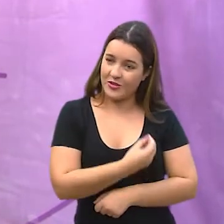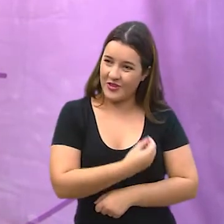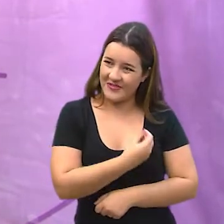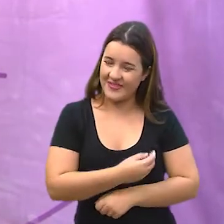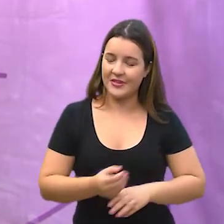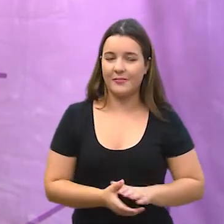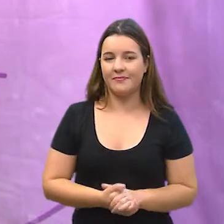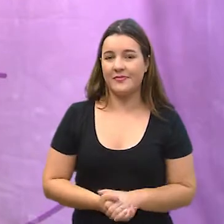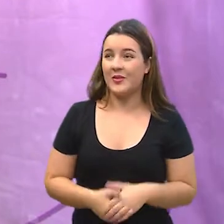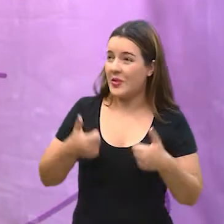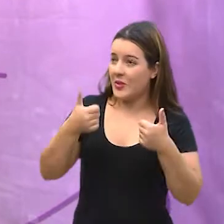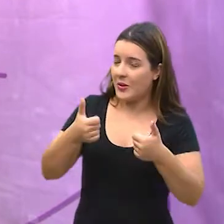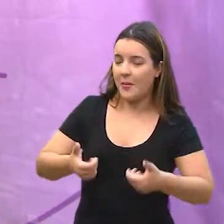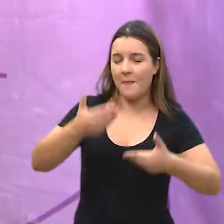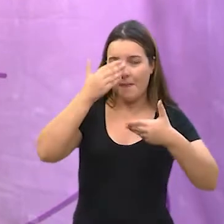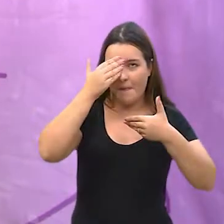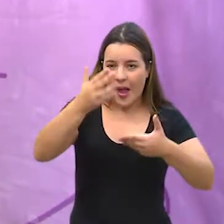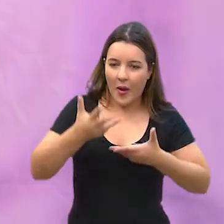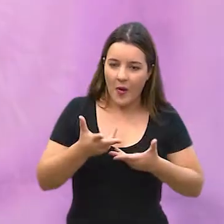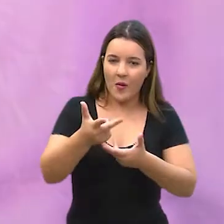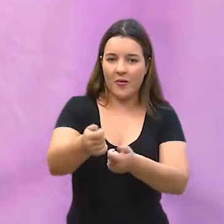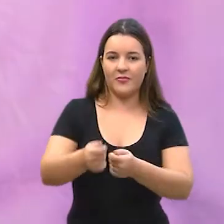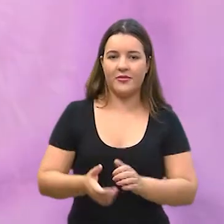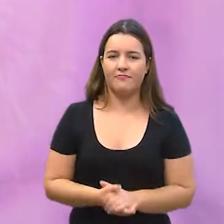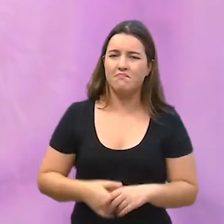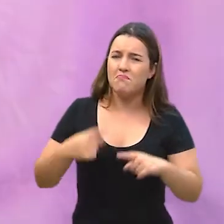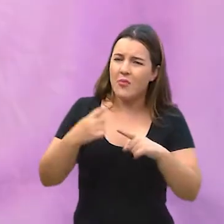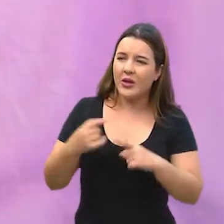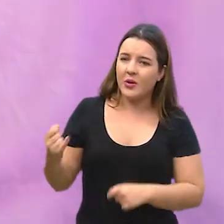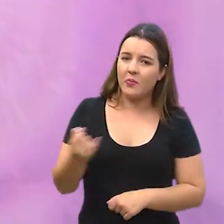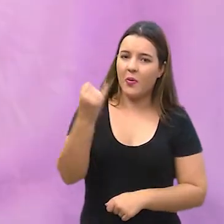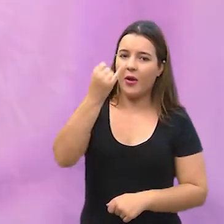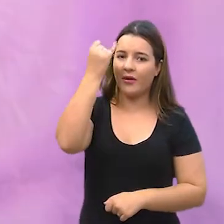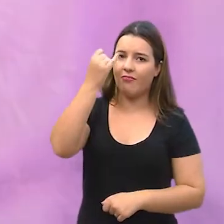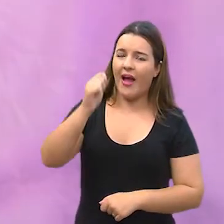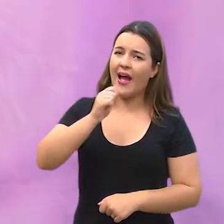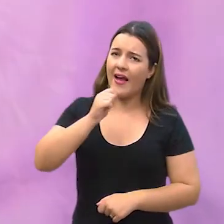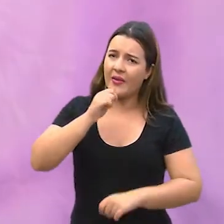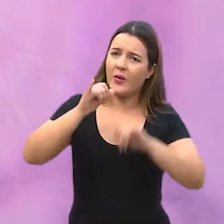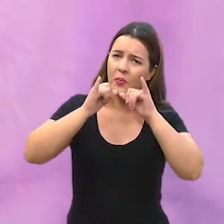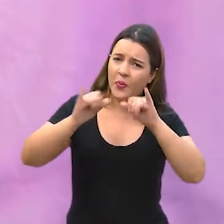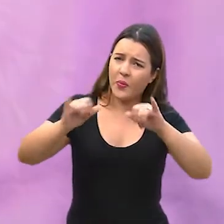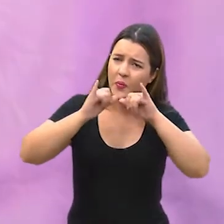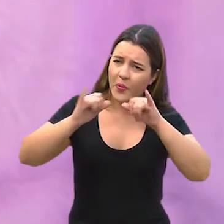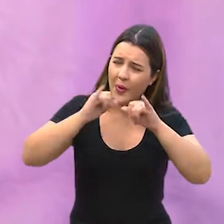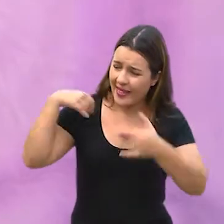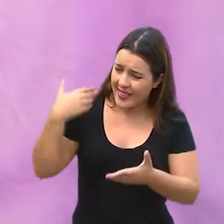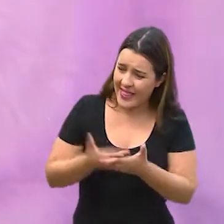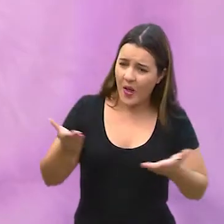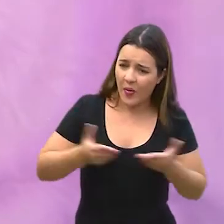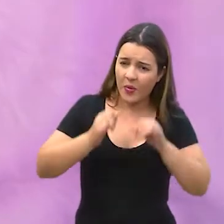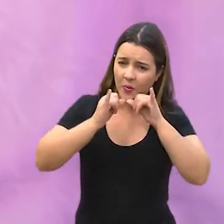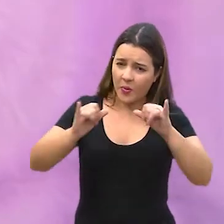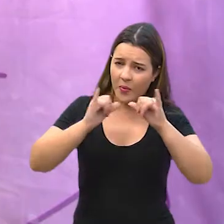Olá, tudo bem? Obrigado pelo convite. Doutor, por que é tão importante a gente falar desse assunto ainda hoje?